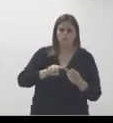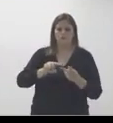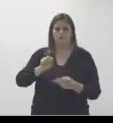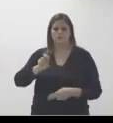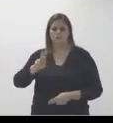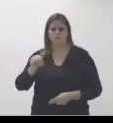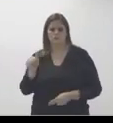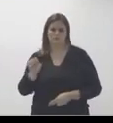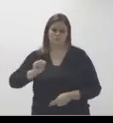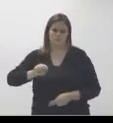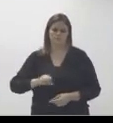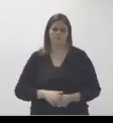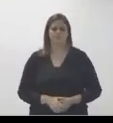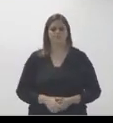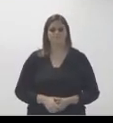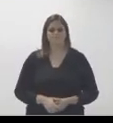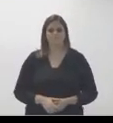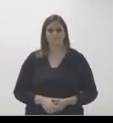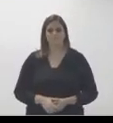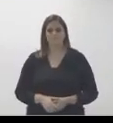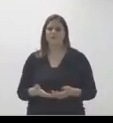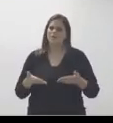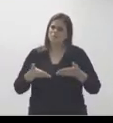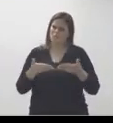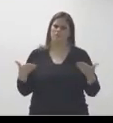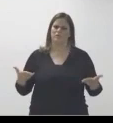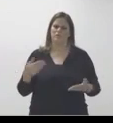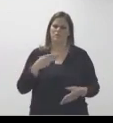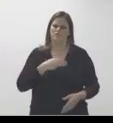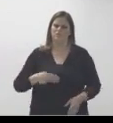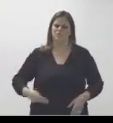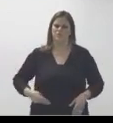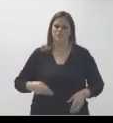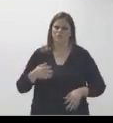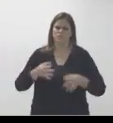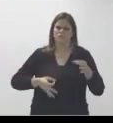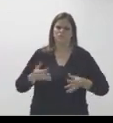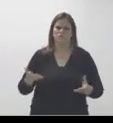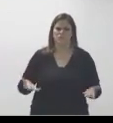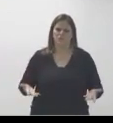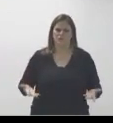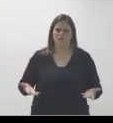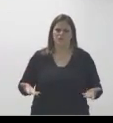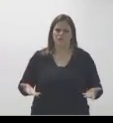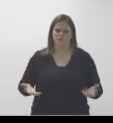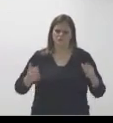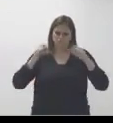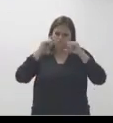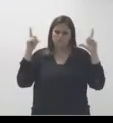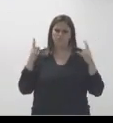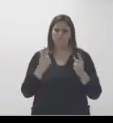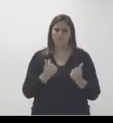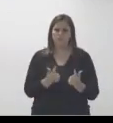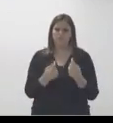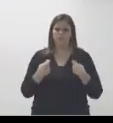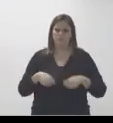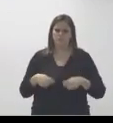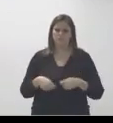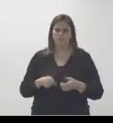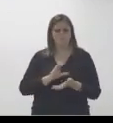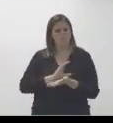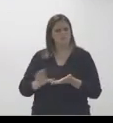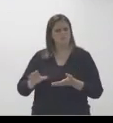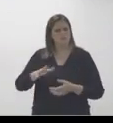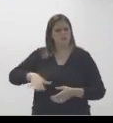único de assistência social então favorito da justiça que reverter todo esse dinheiro pra fortalecer as